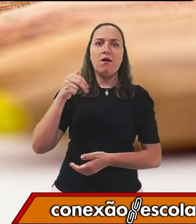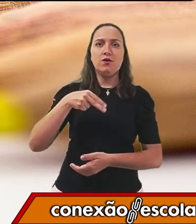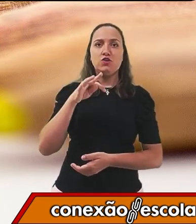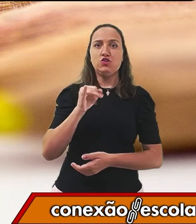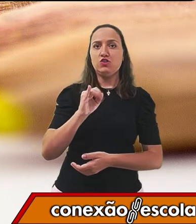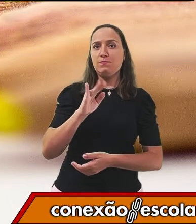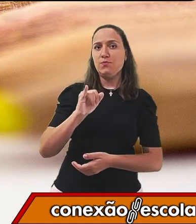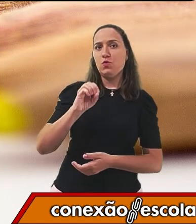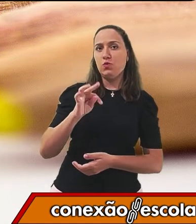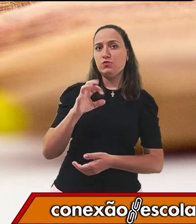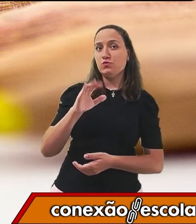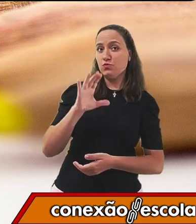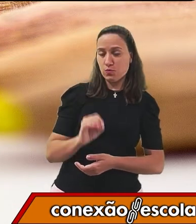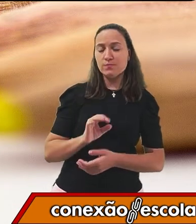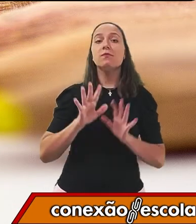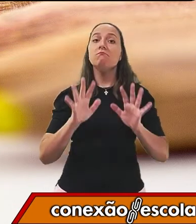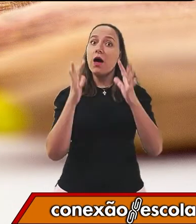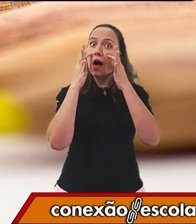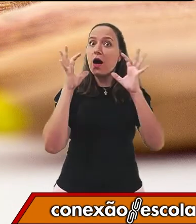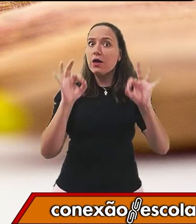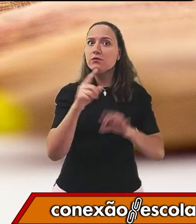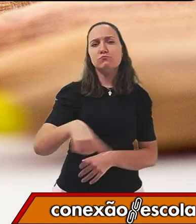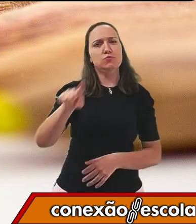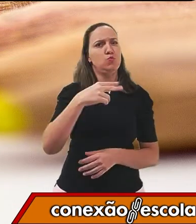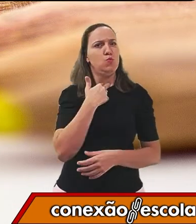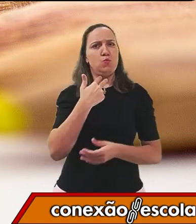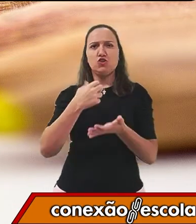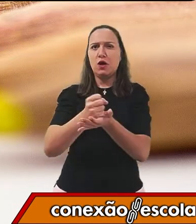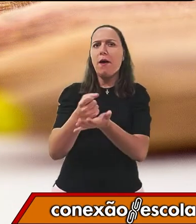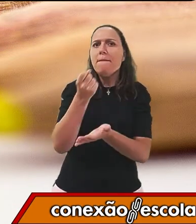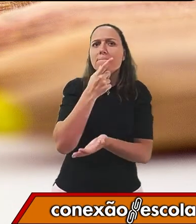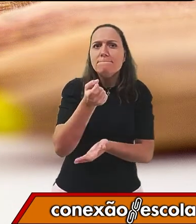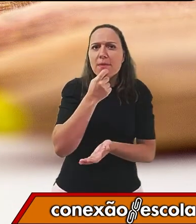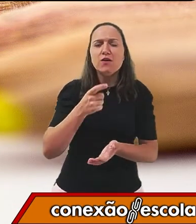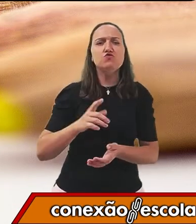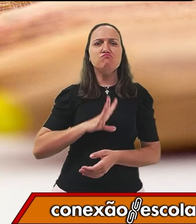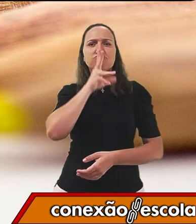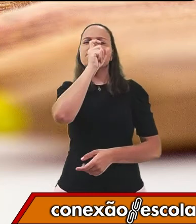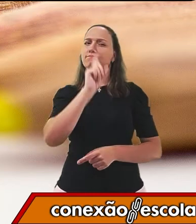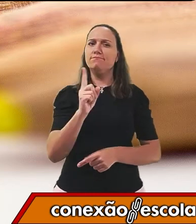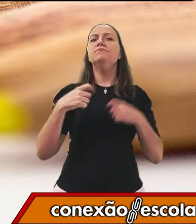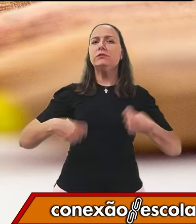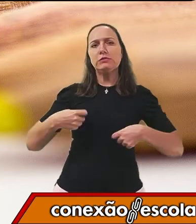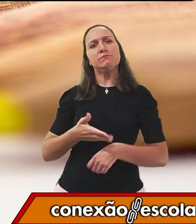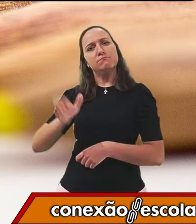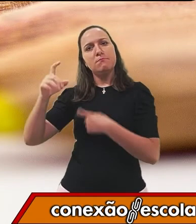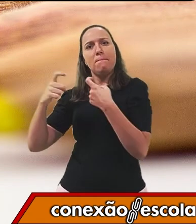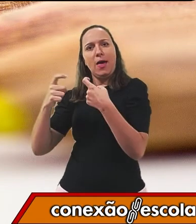bactéria. Mas atenção, nunca se deve tomar medicação sem orientação do médico.